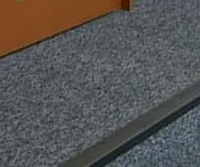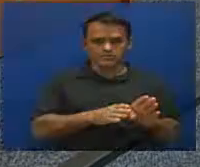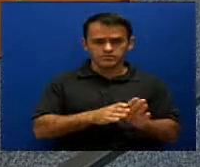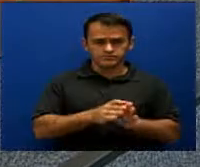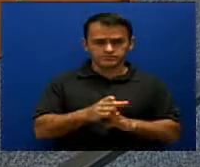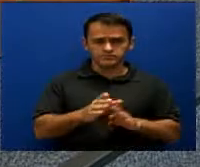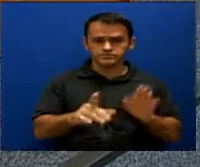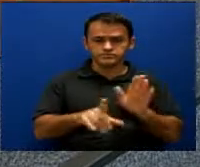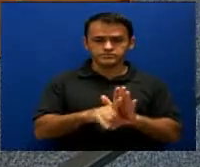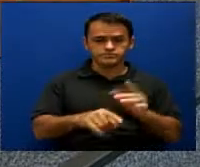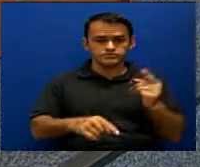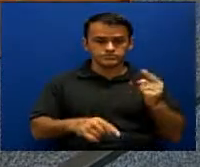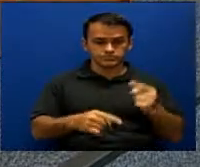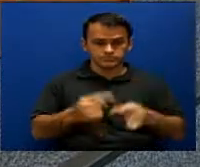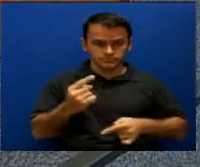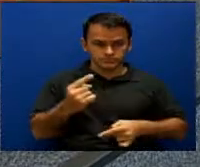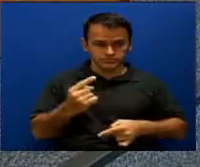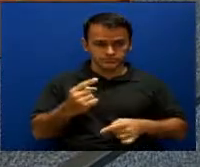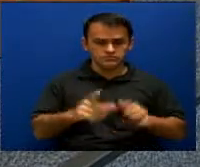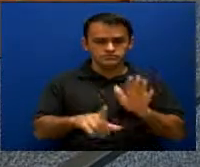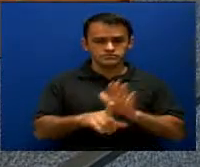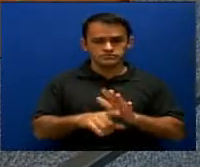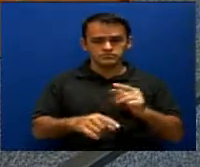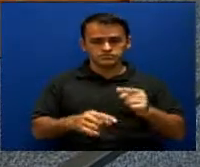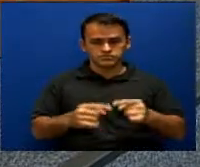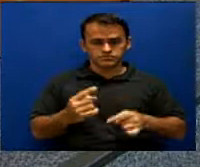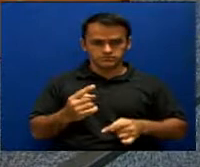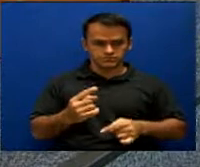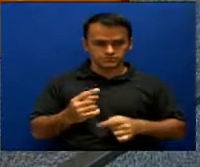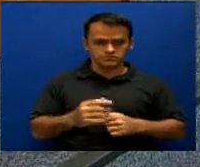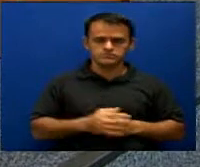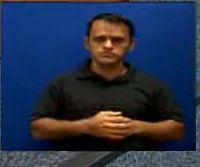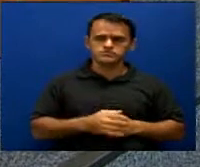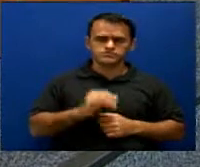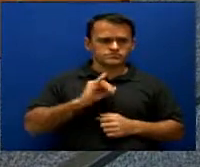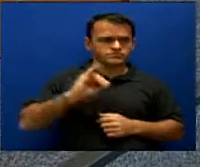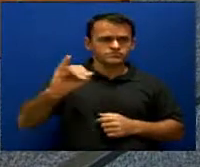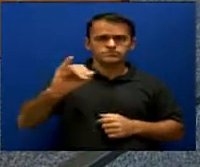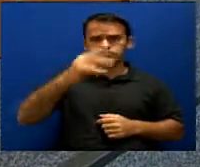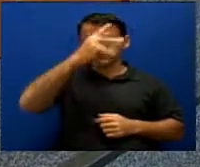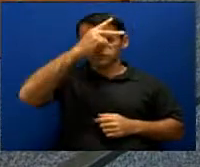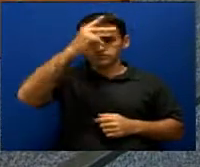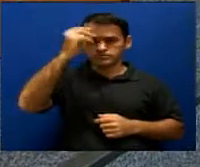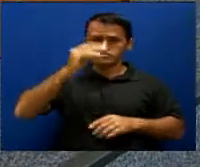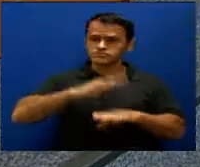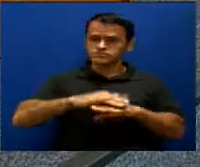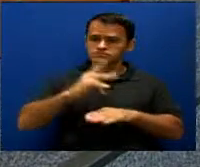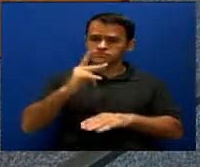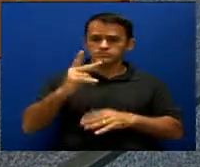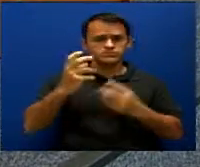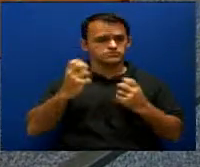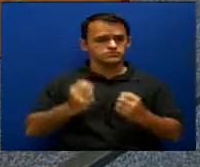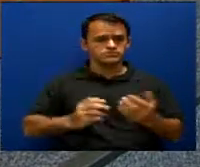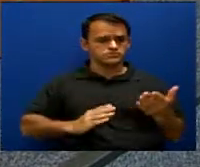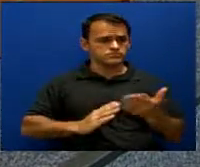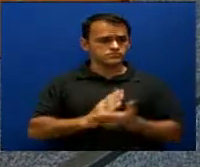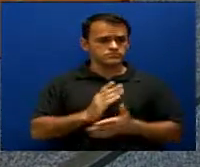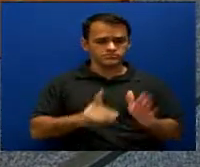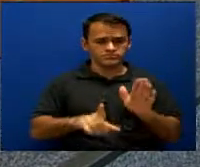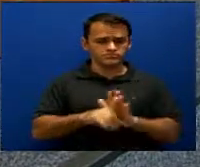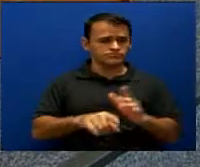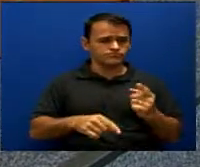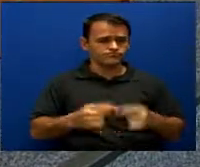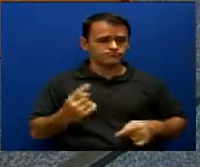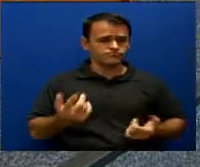ela é inconstitucional, que depois faça uma indicação para o prefeito para que ele encampe essa ideia, porque é inconstitucional, senão ele vai vetar